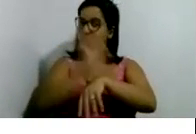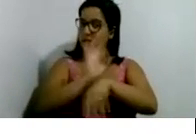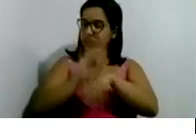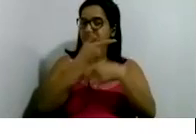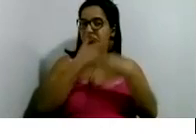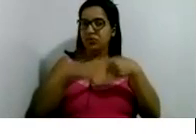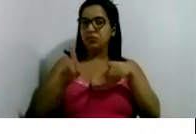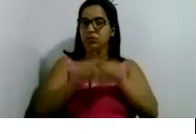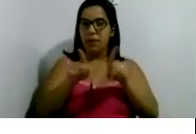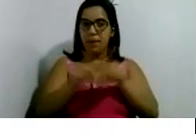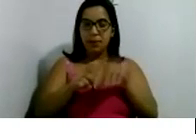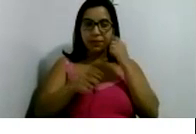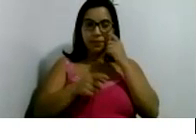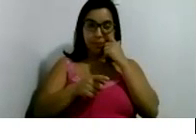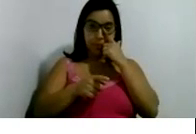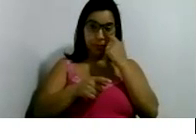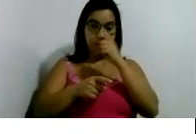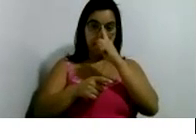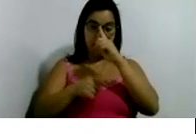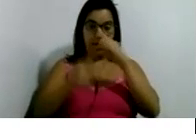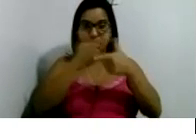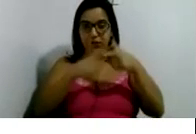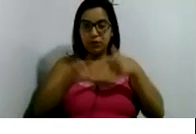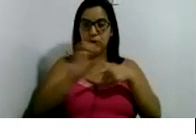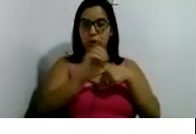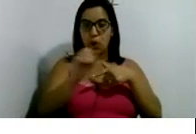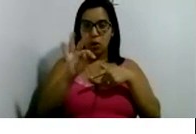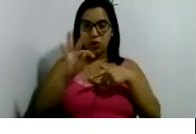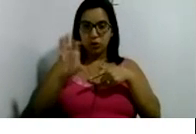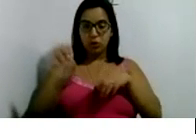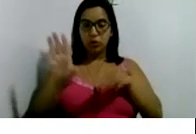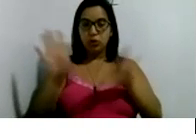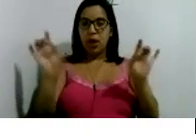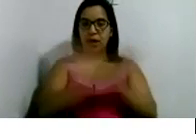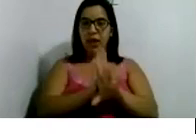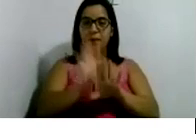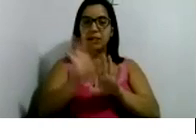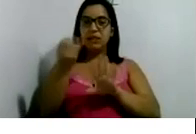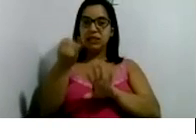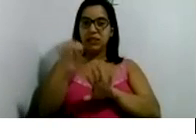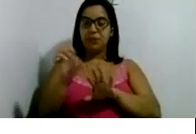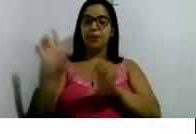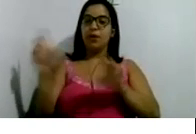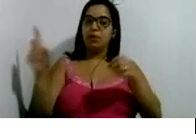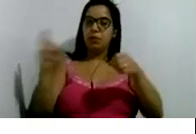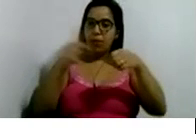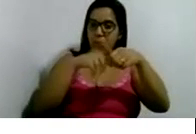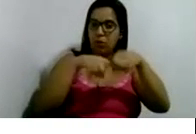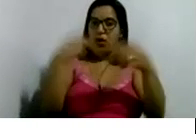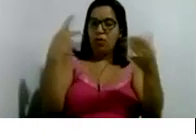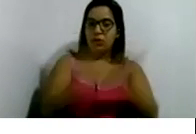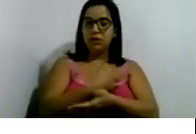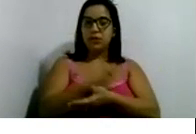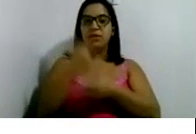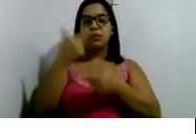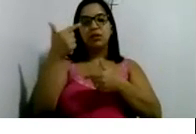Então, a divisão do ócito secundário, ela só vai se completar se for fecundado por um espermatozoide e vai